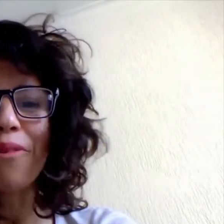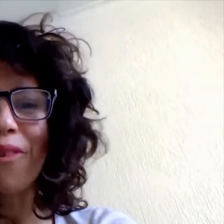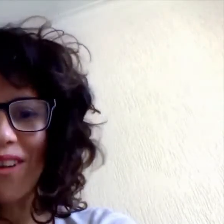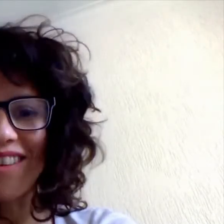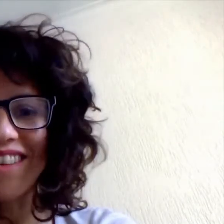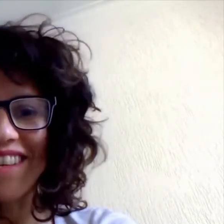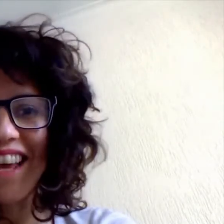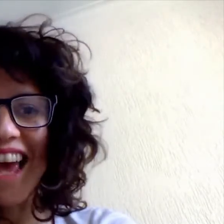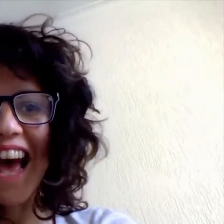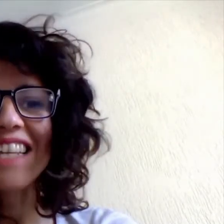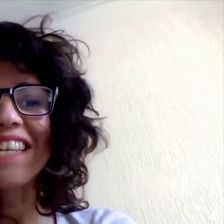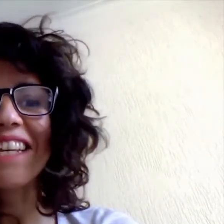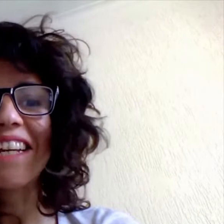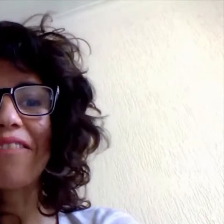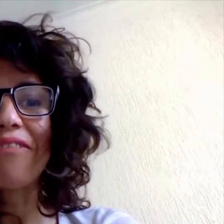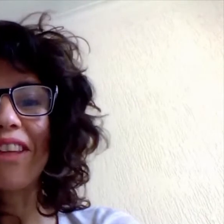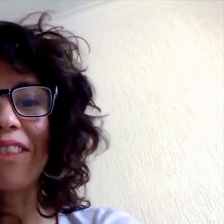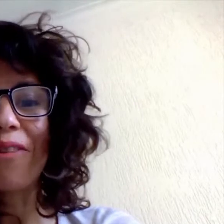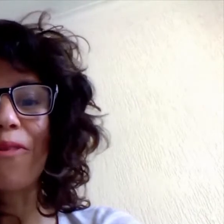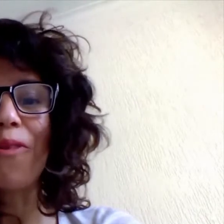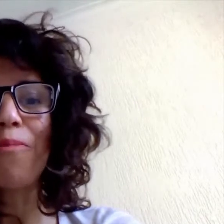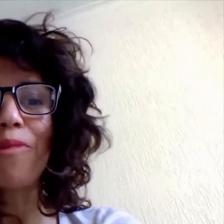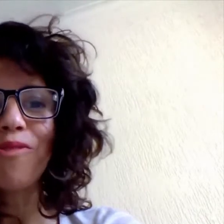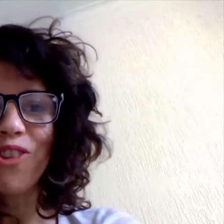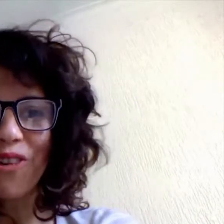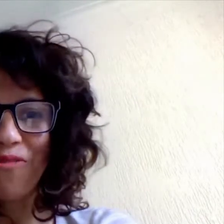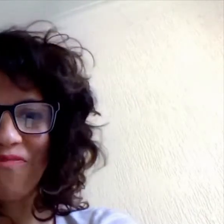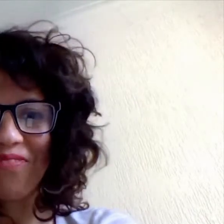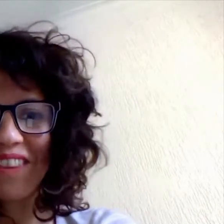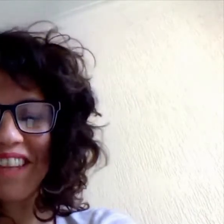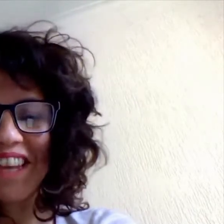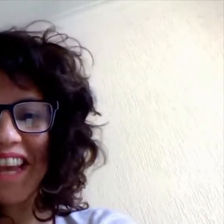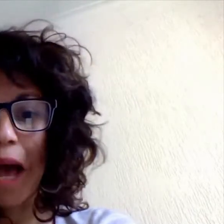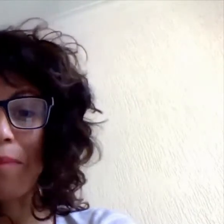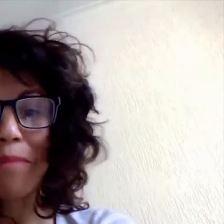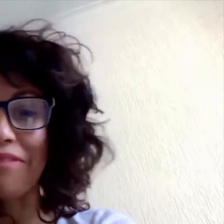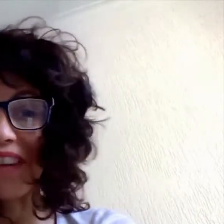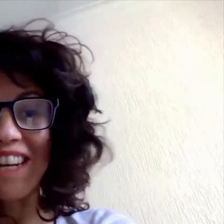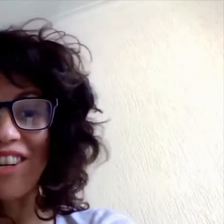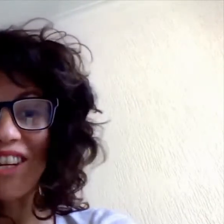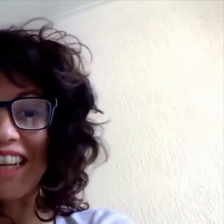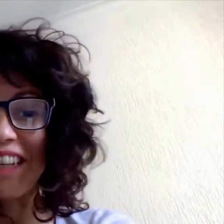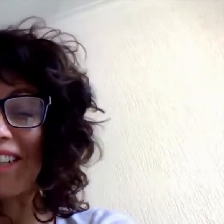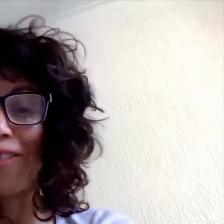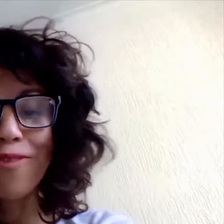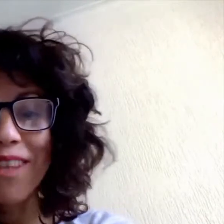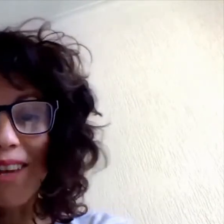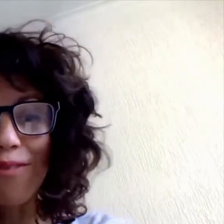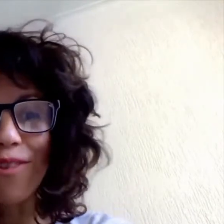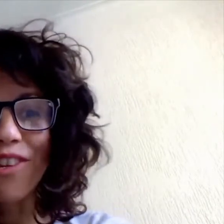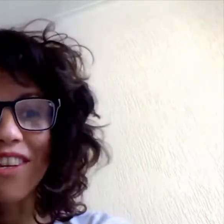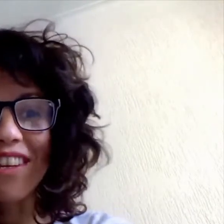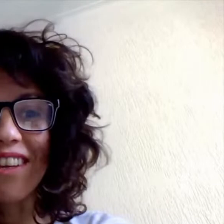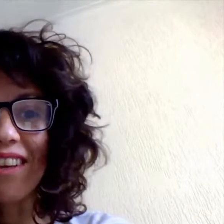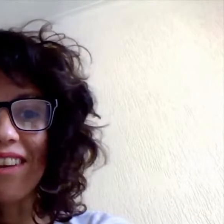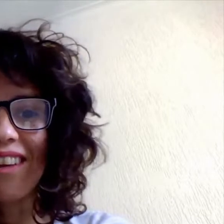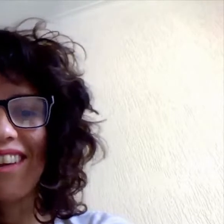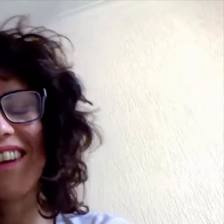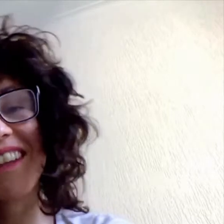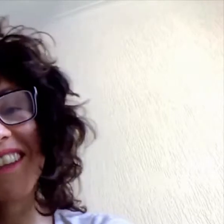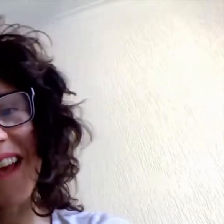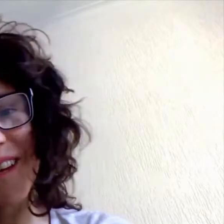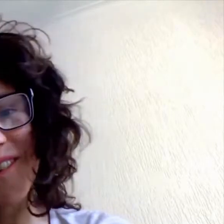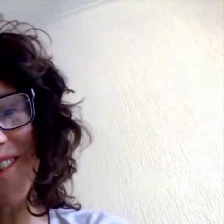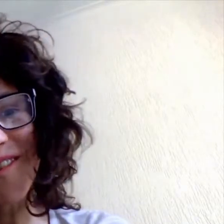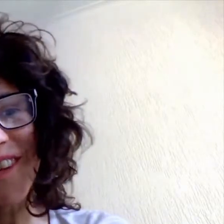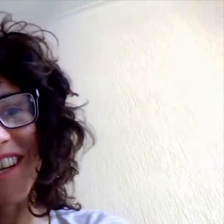Nossa Senhora da Flor Roxa, rosai por nós, assim na vida como no chão. A